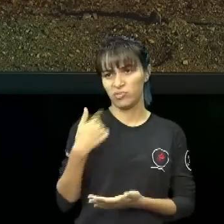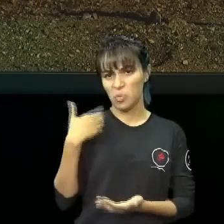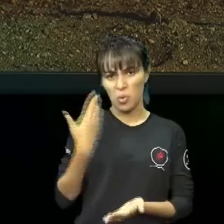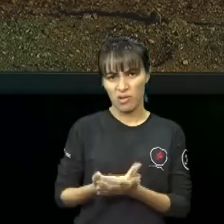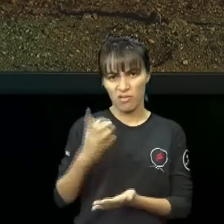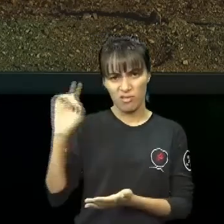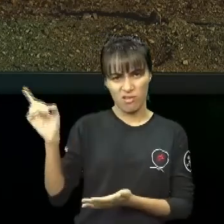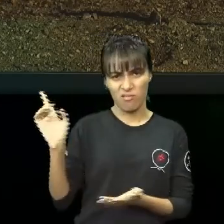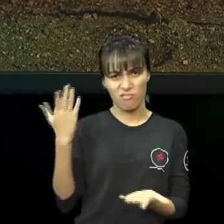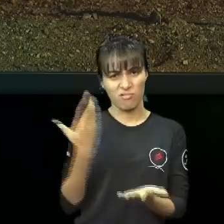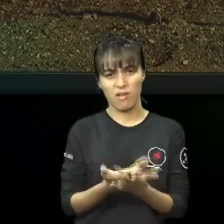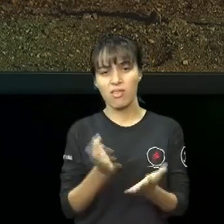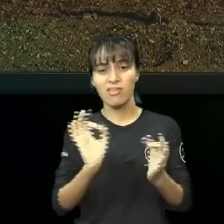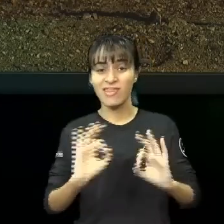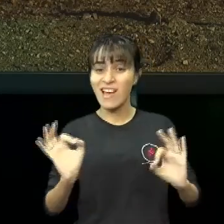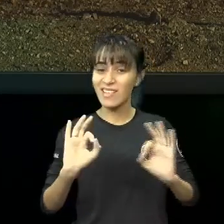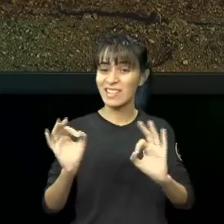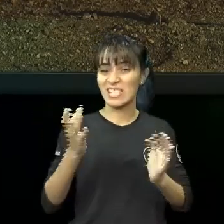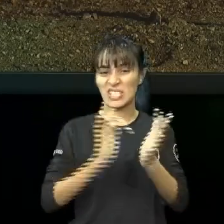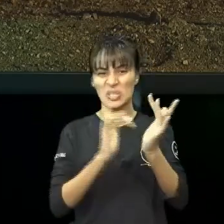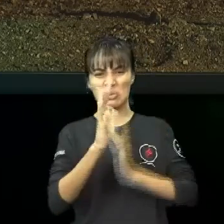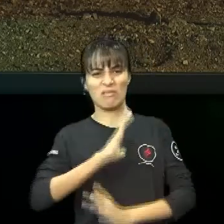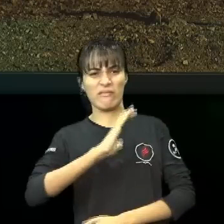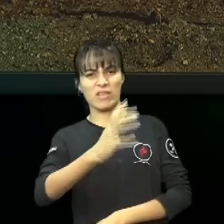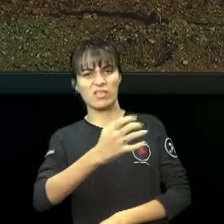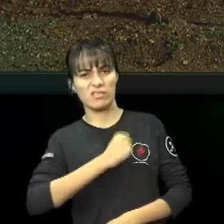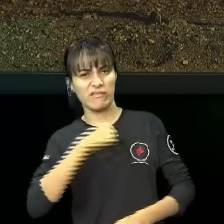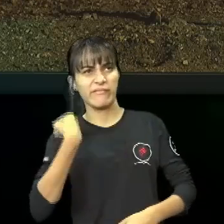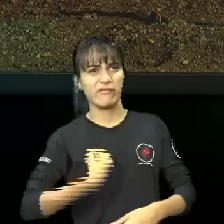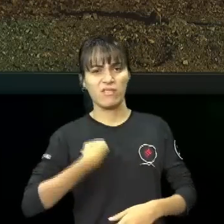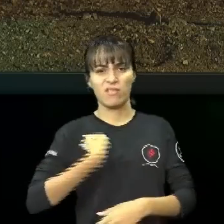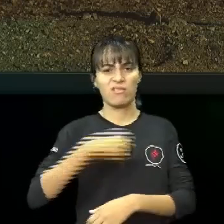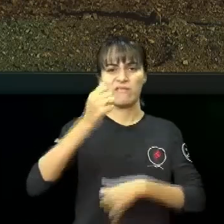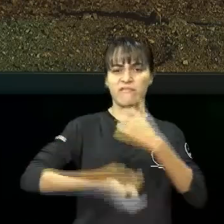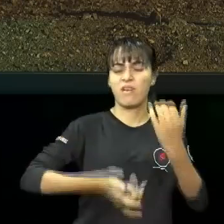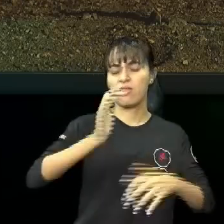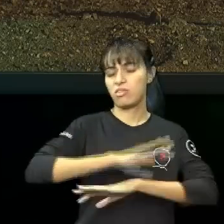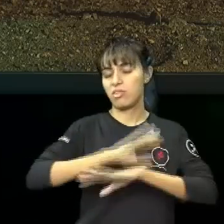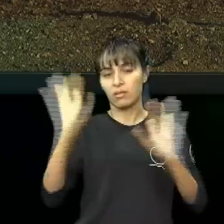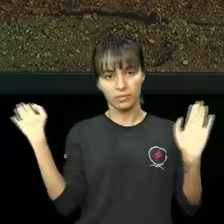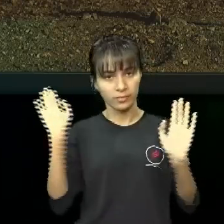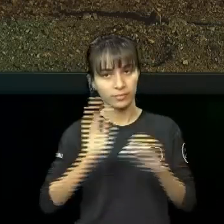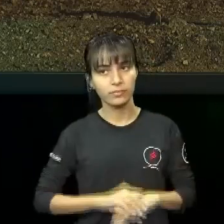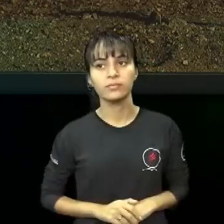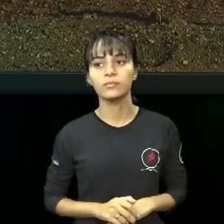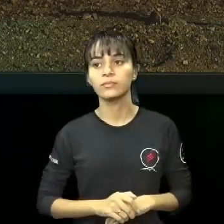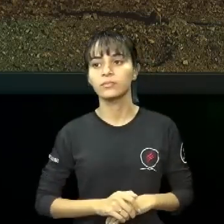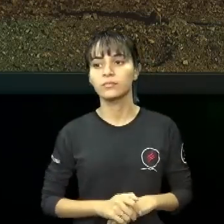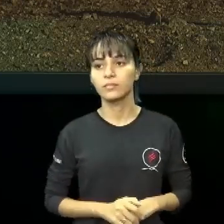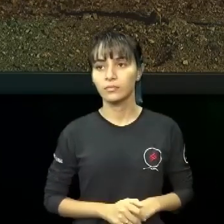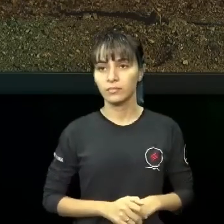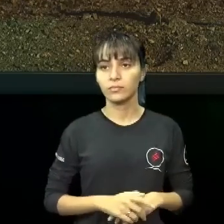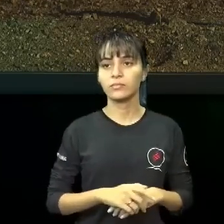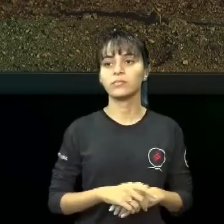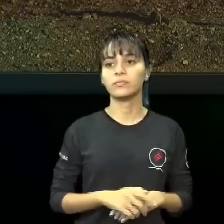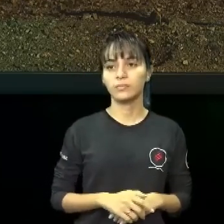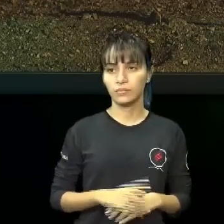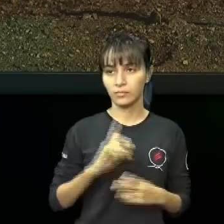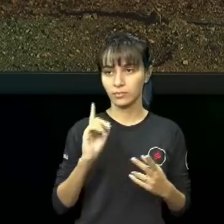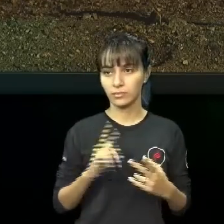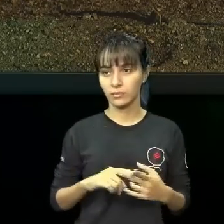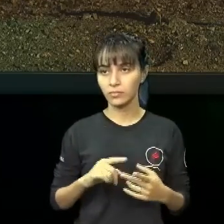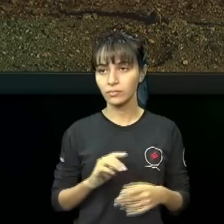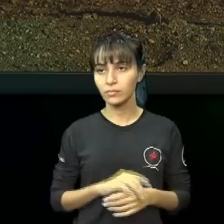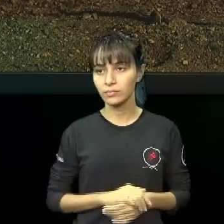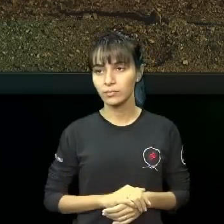creio em Deus não crê nada disso aí não tem nada de Jesus salvação minha vida dentro de inferno tem nada não mas quanto aos tímidos aos incrédulos aos